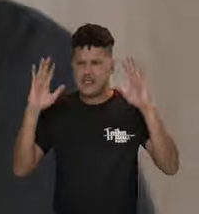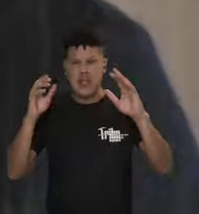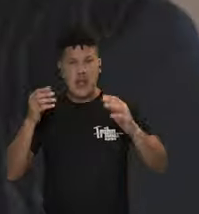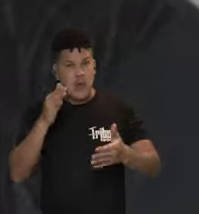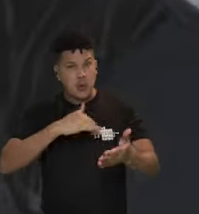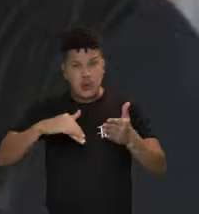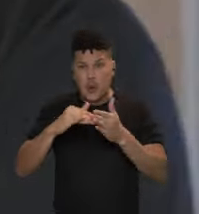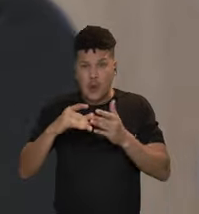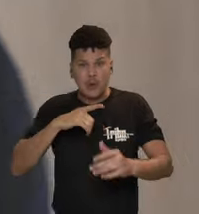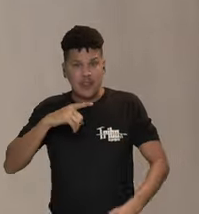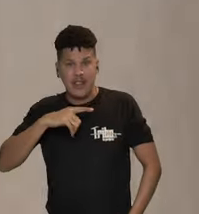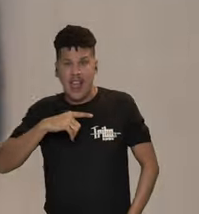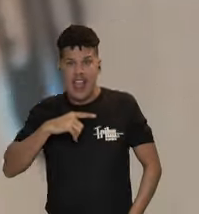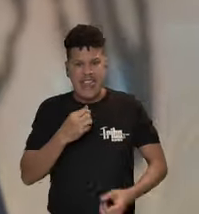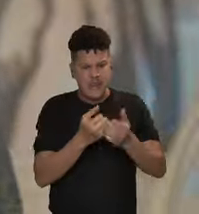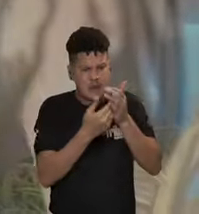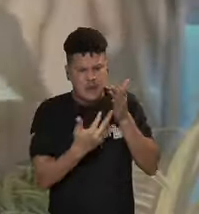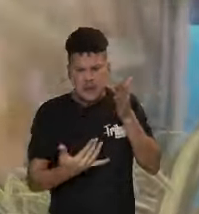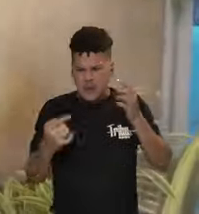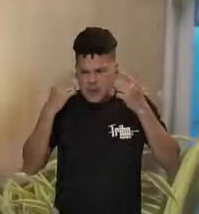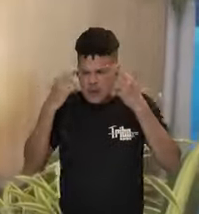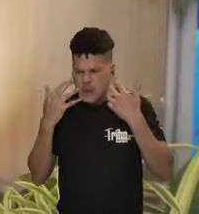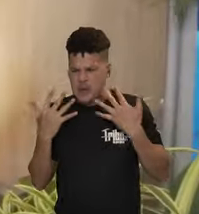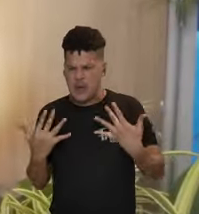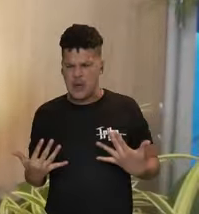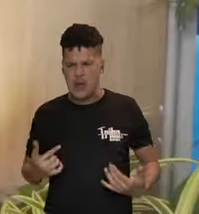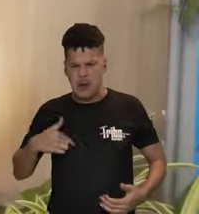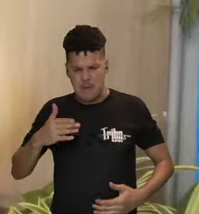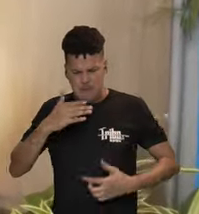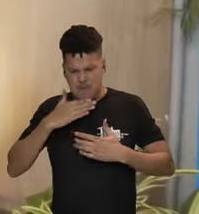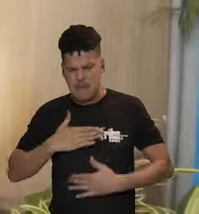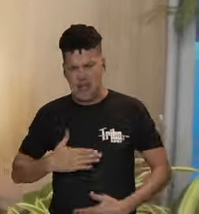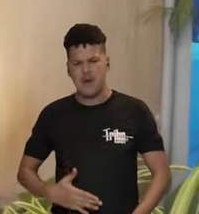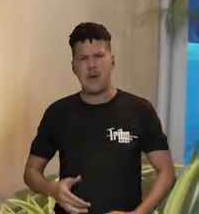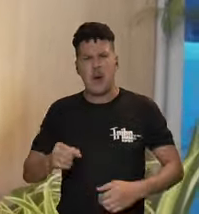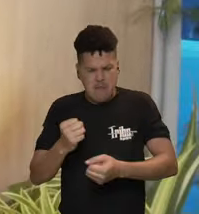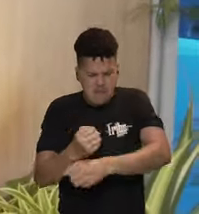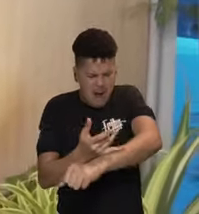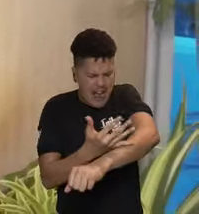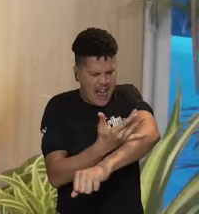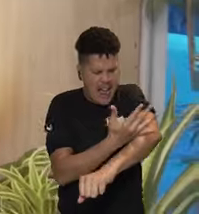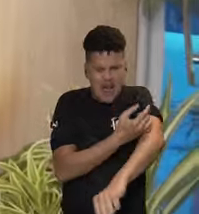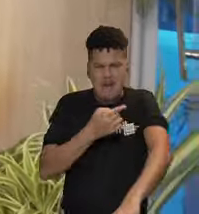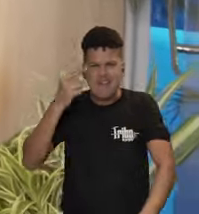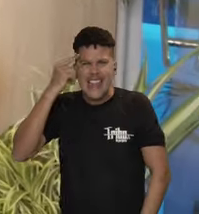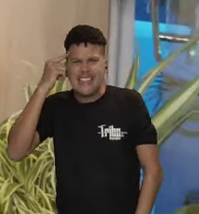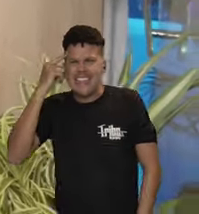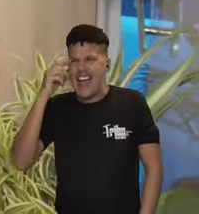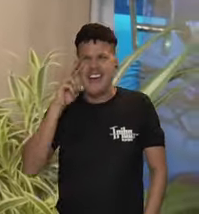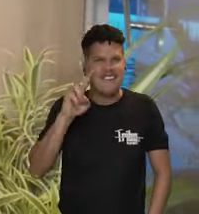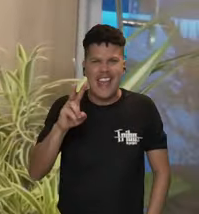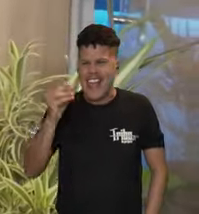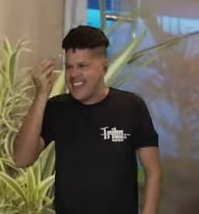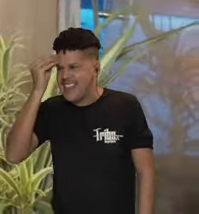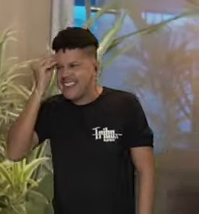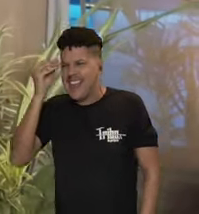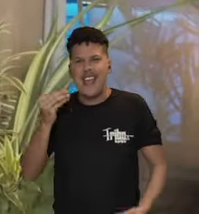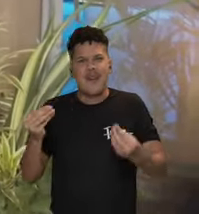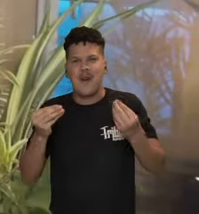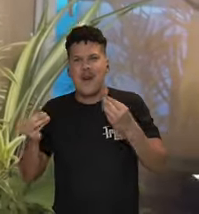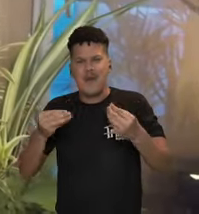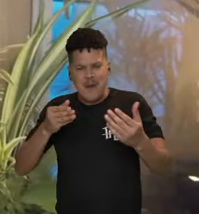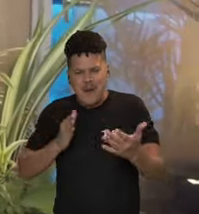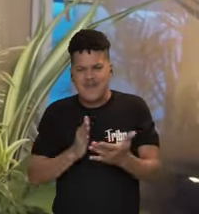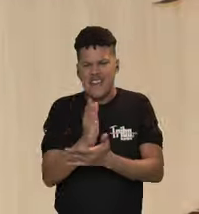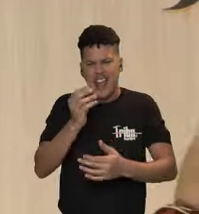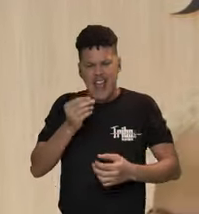que tem não é custo do seu suor pelo chão. Ha, meu corpo arrepia só em pensar em ver. Como entender quanto vai valer a vida que eu